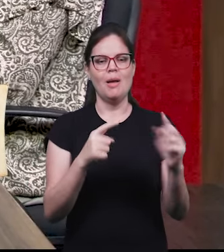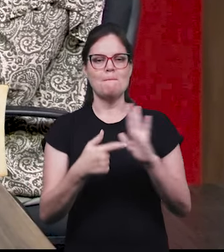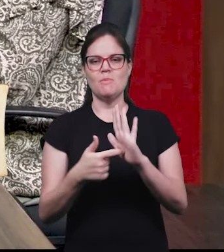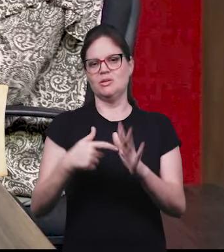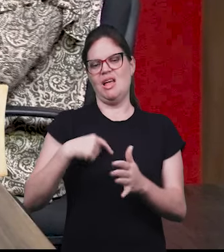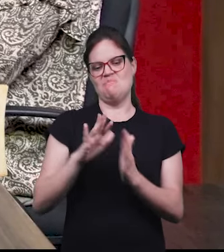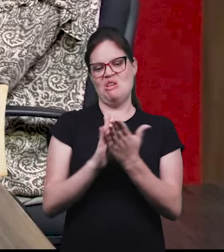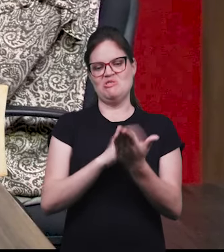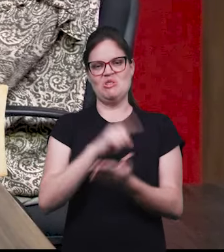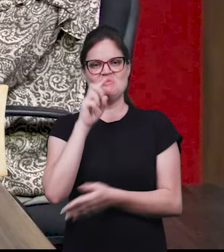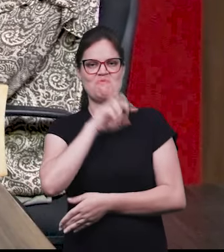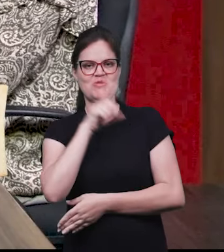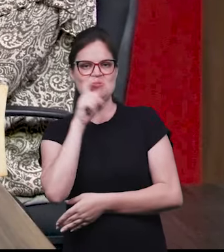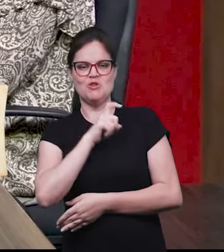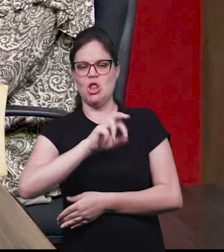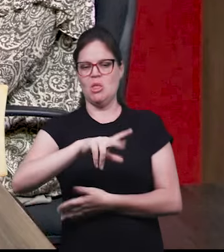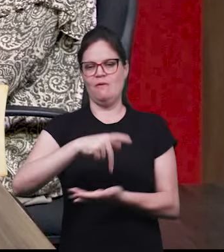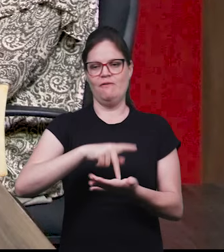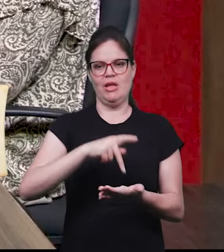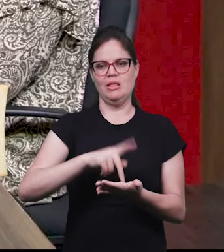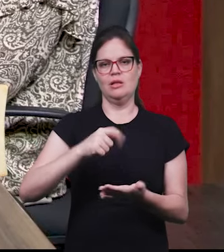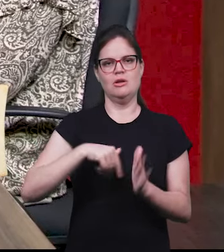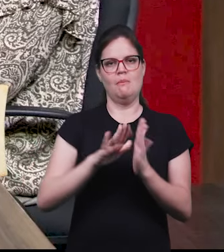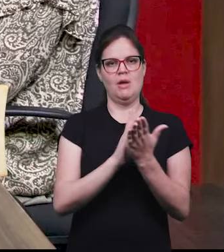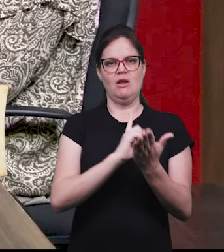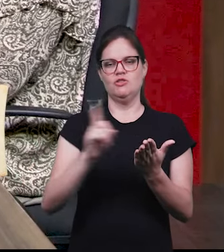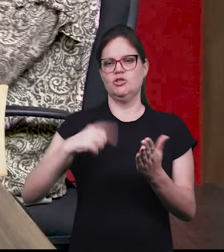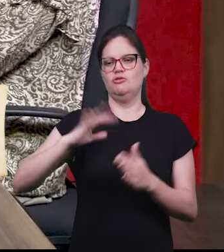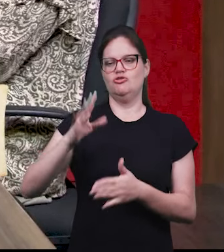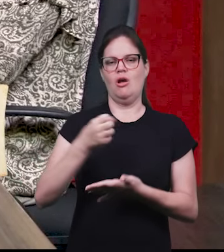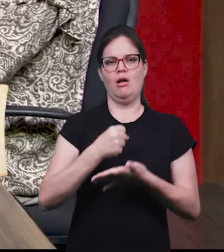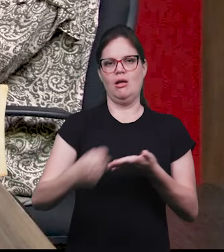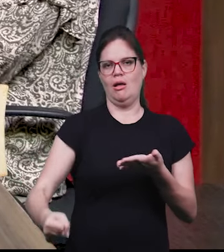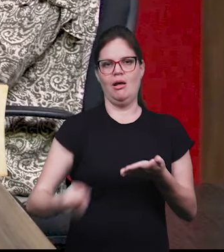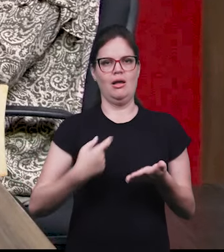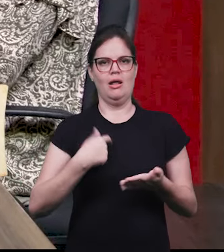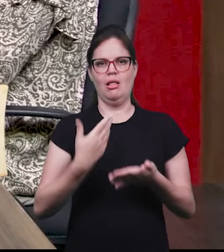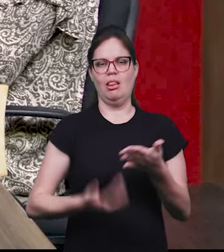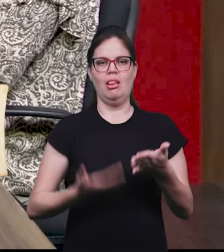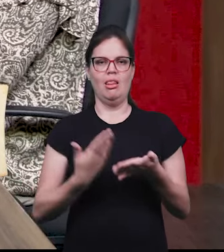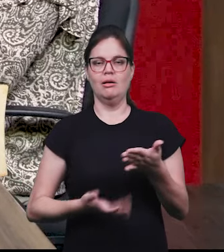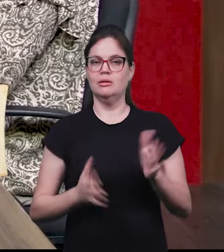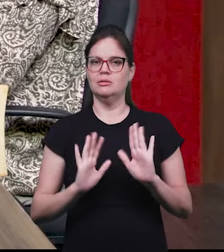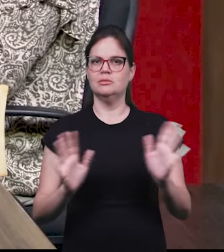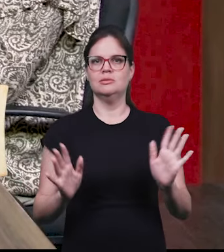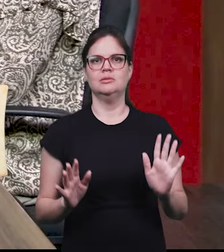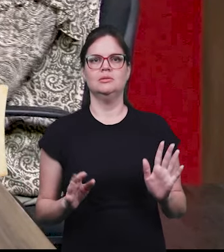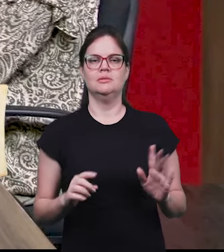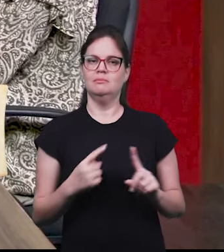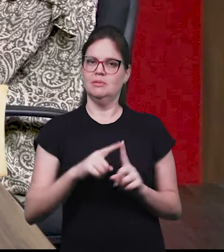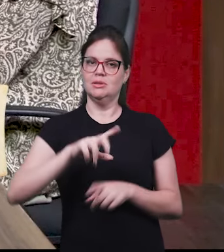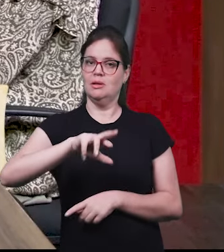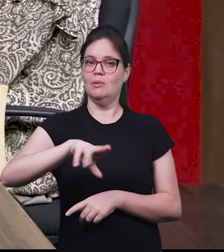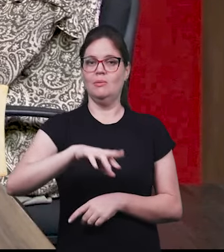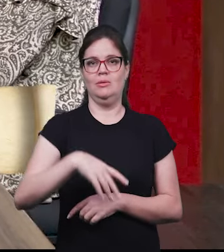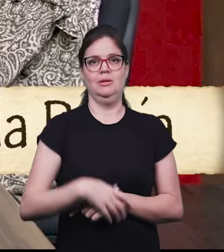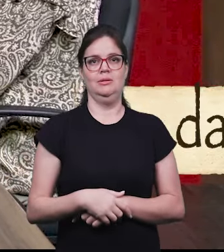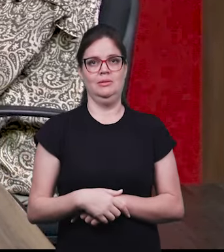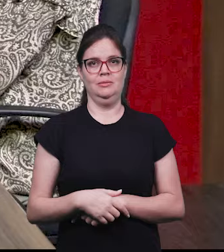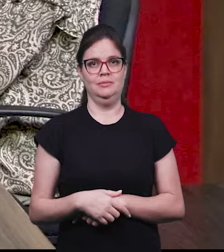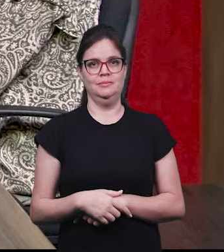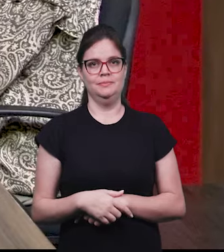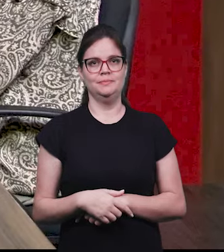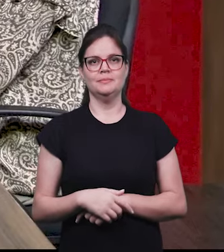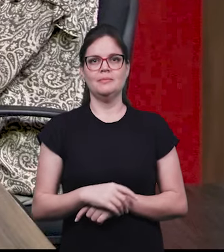não é verdade, que isso é um livro que passou, que acabou, que são contos, né? E olha